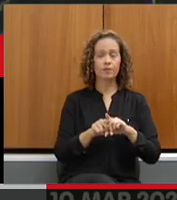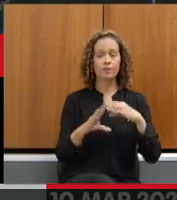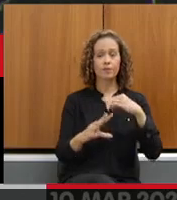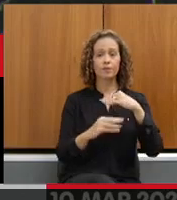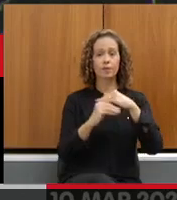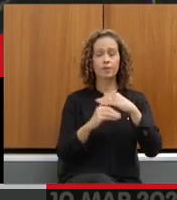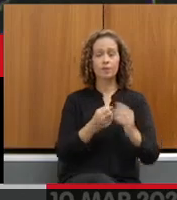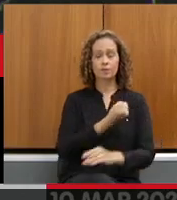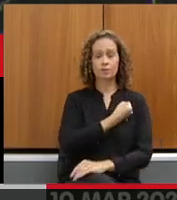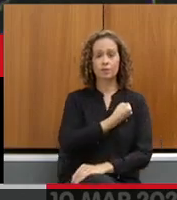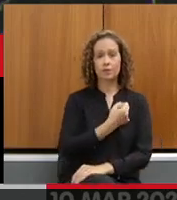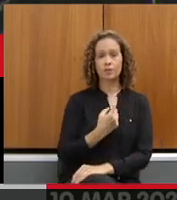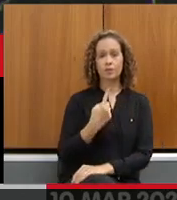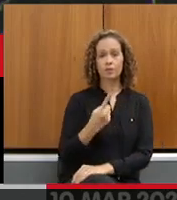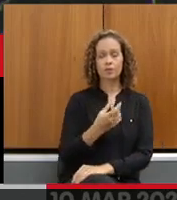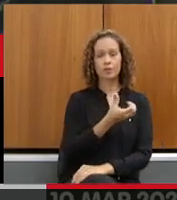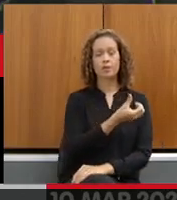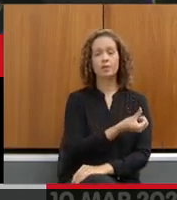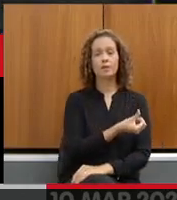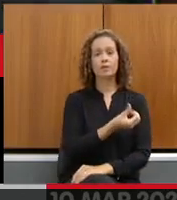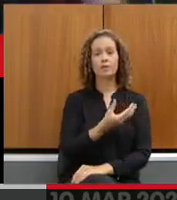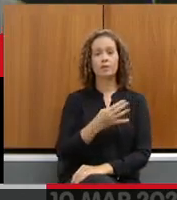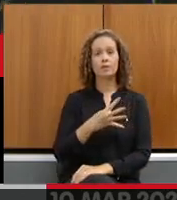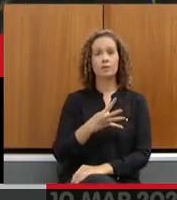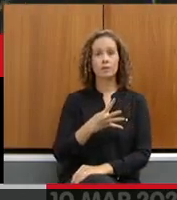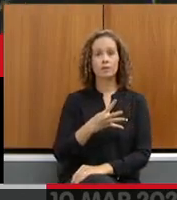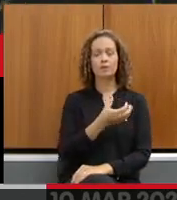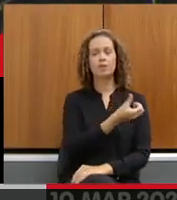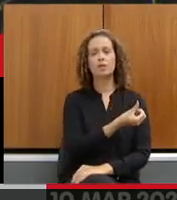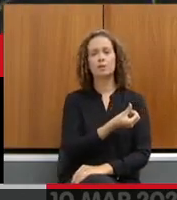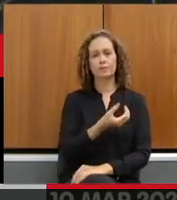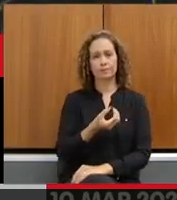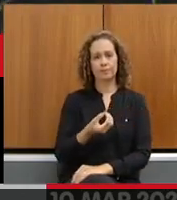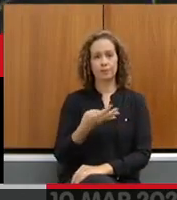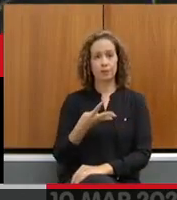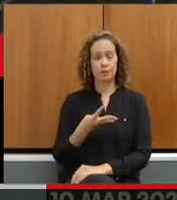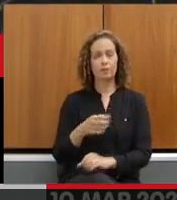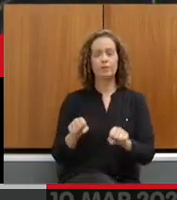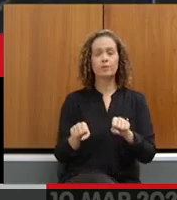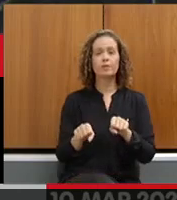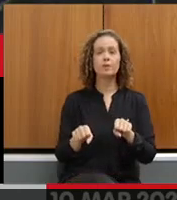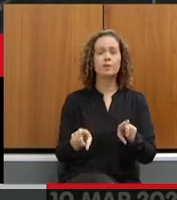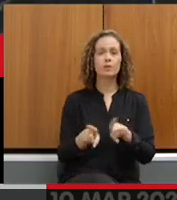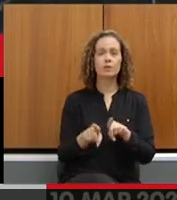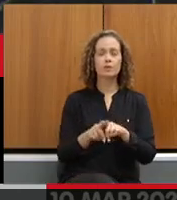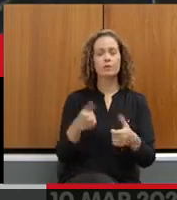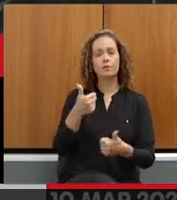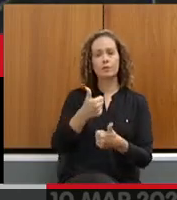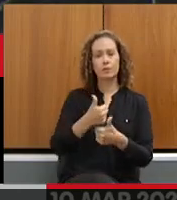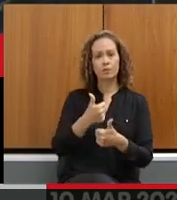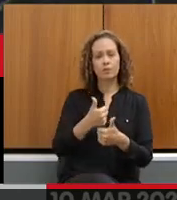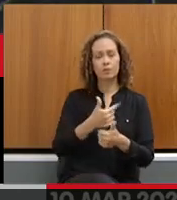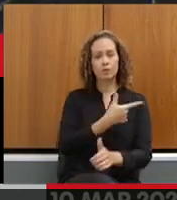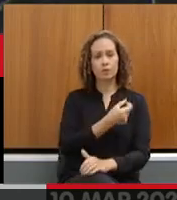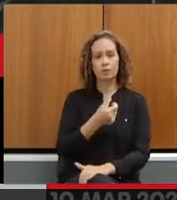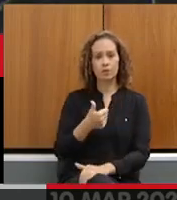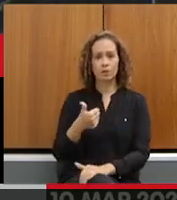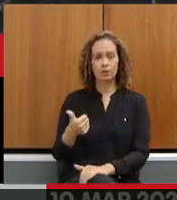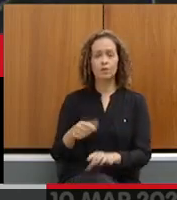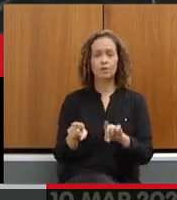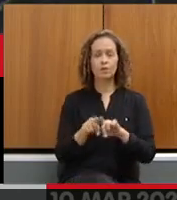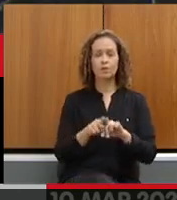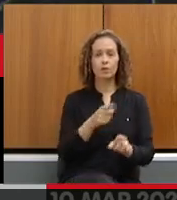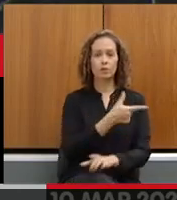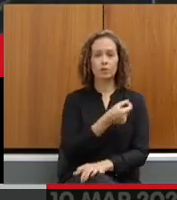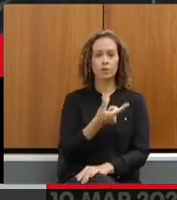1304 e 6.311 de 2020 este na forma do substitutivo nº 1 6392 e 6.414